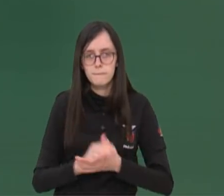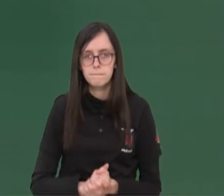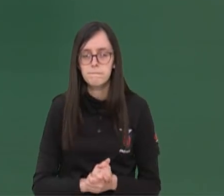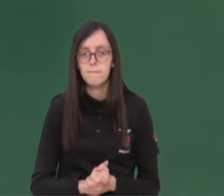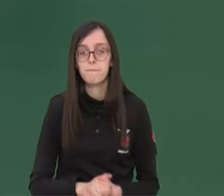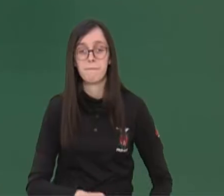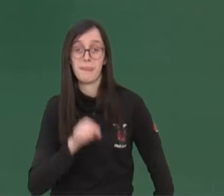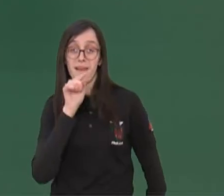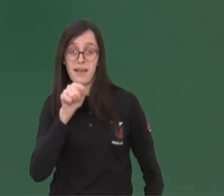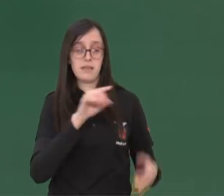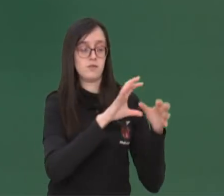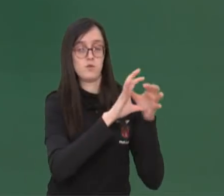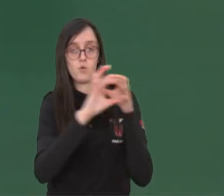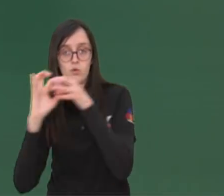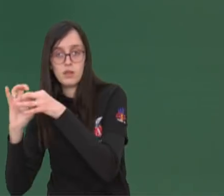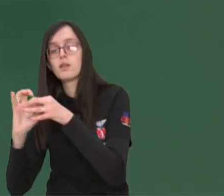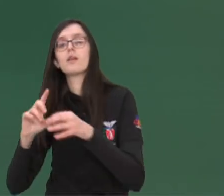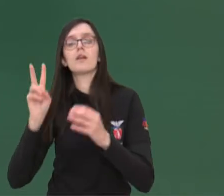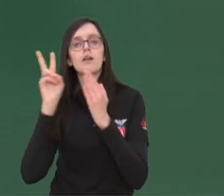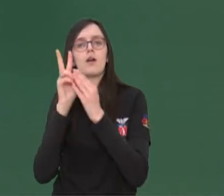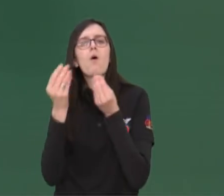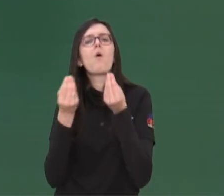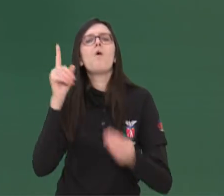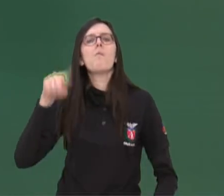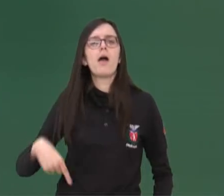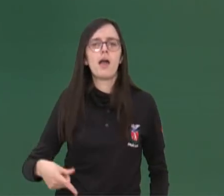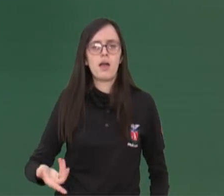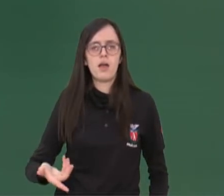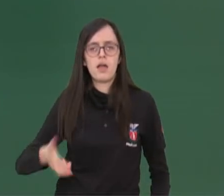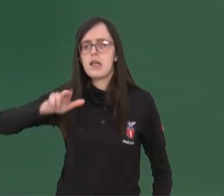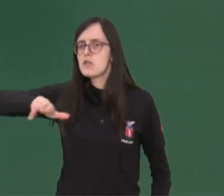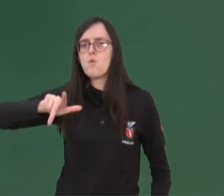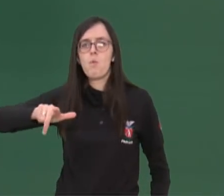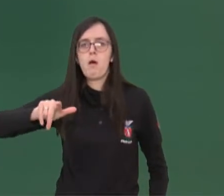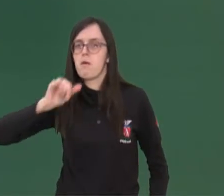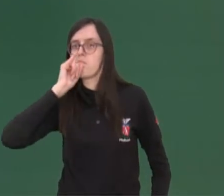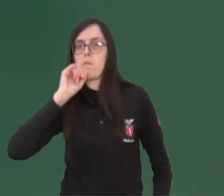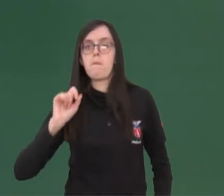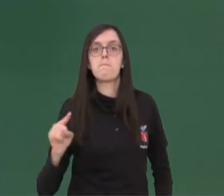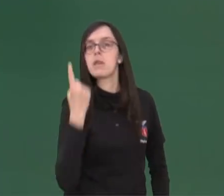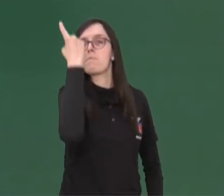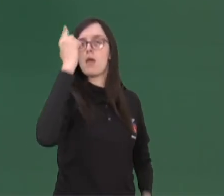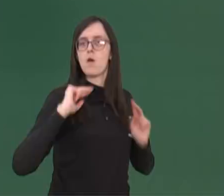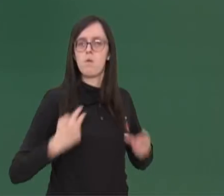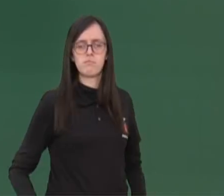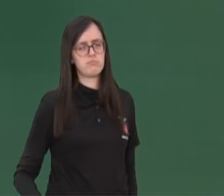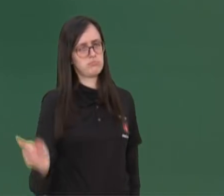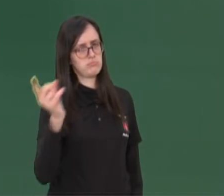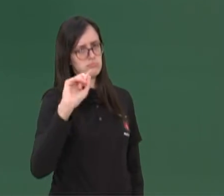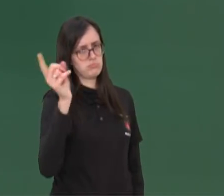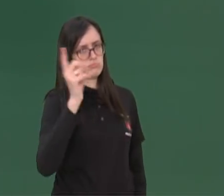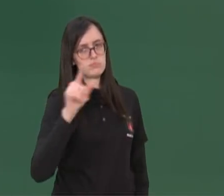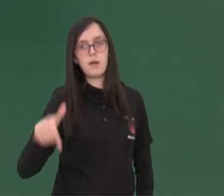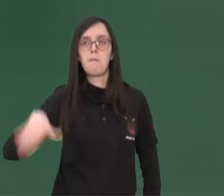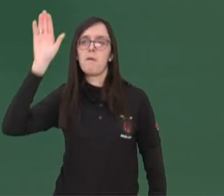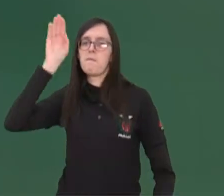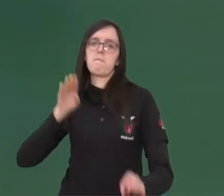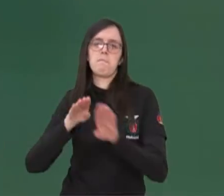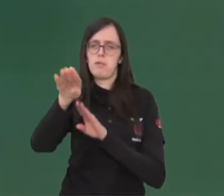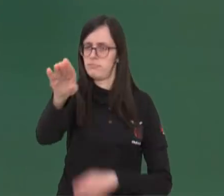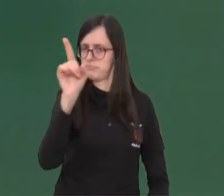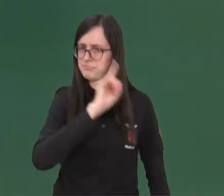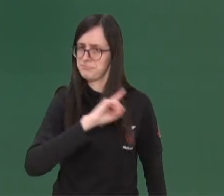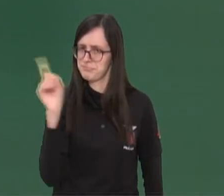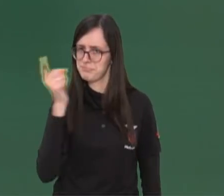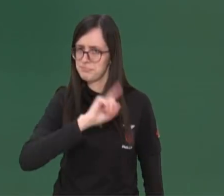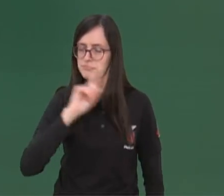Então, nesse contexto, o indígena era visto nem como o primeiro ser humano, mas nem como o mais avançado deles. Então,